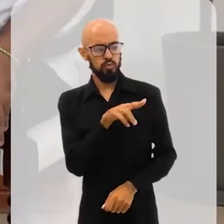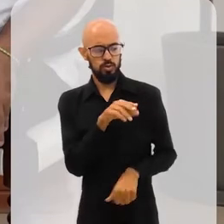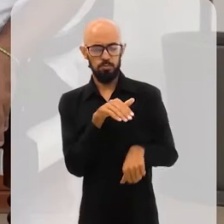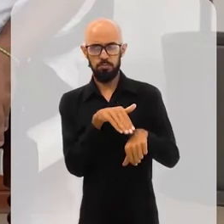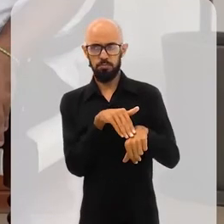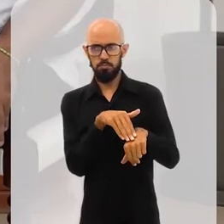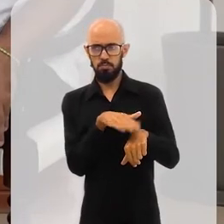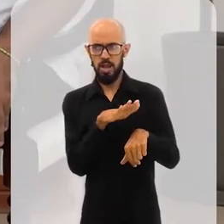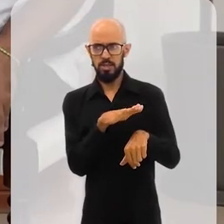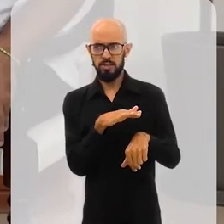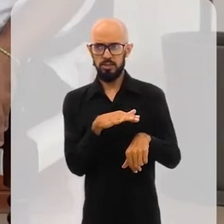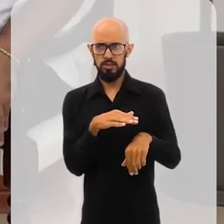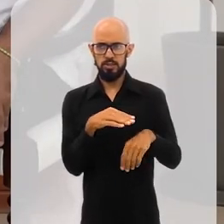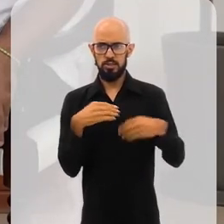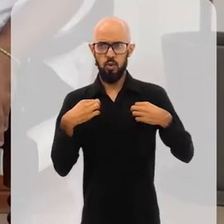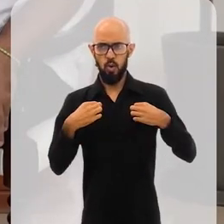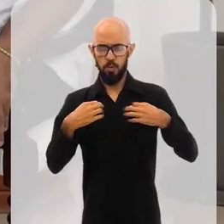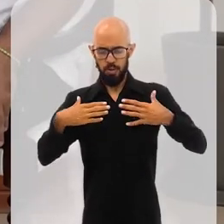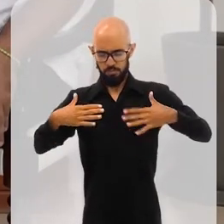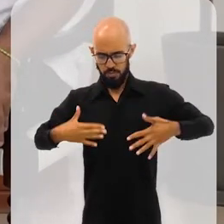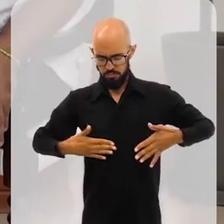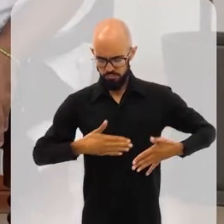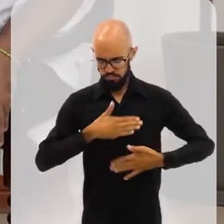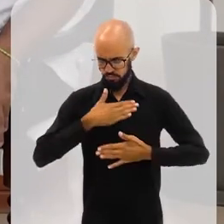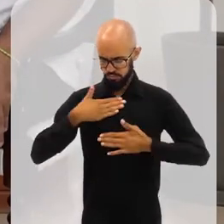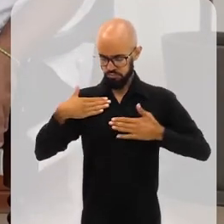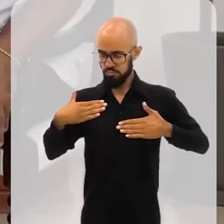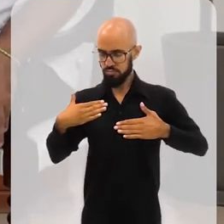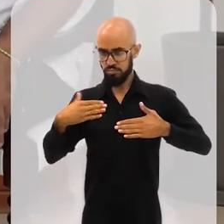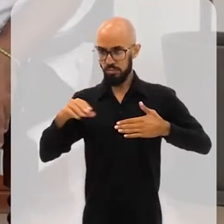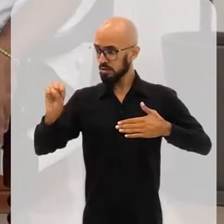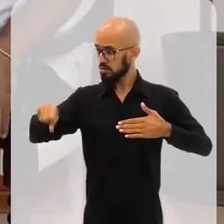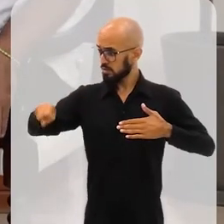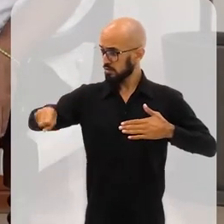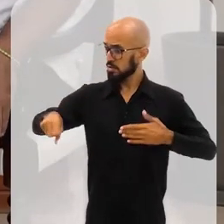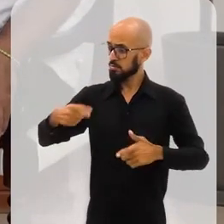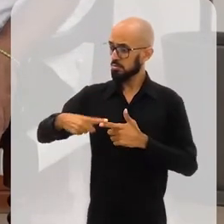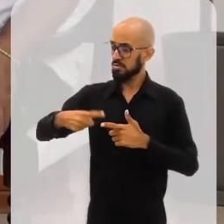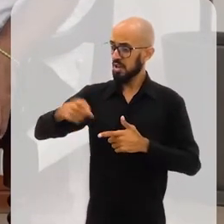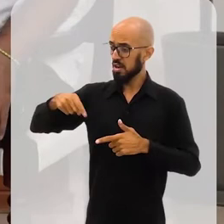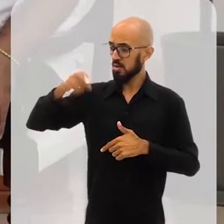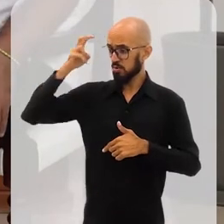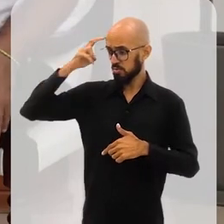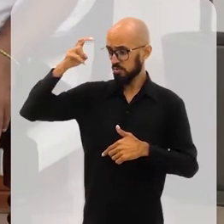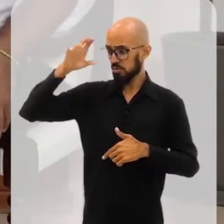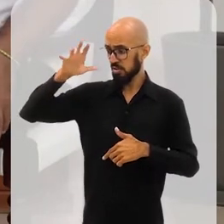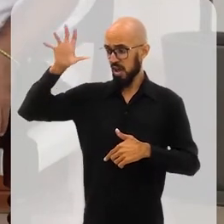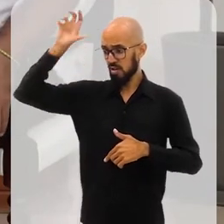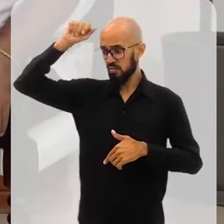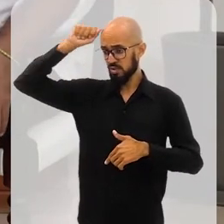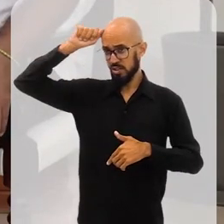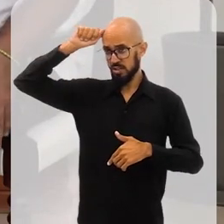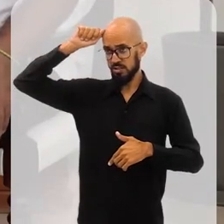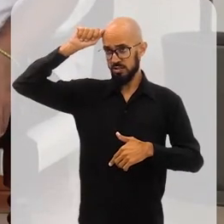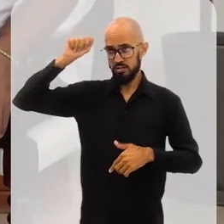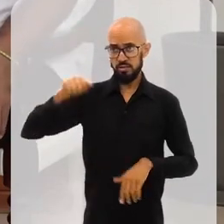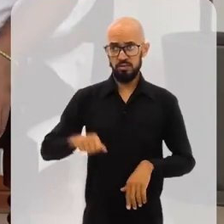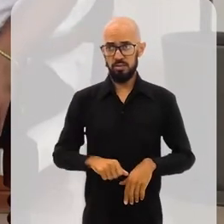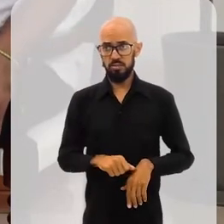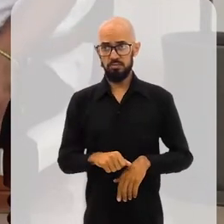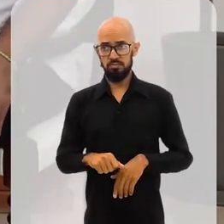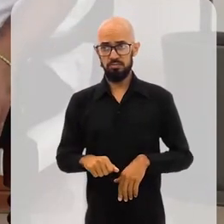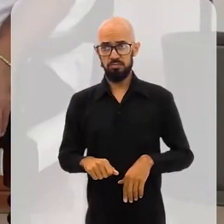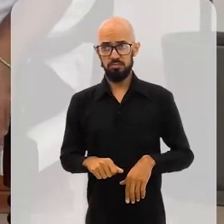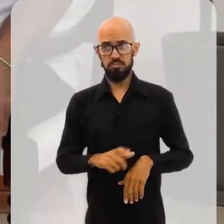Vocês usam mais roupas estampadas, não é isso? Porque é cultura africana. A cultura africana que carrega muito isso. Isso